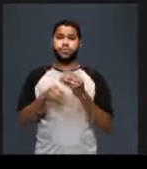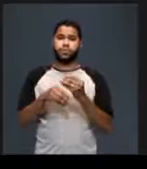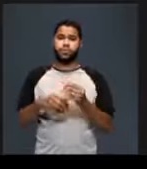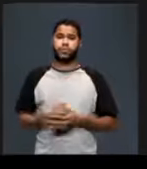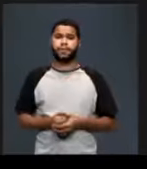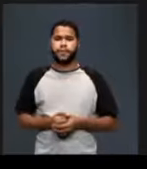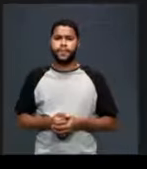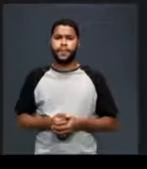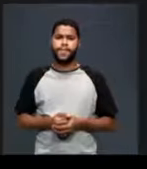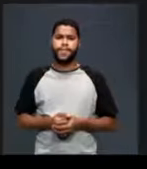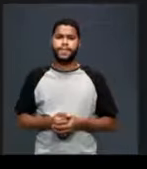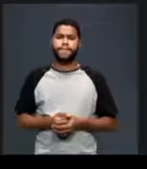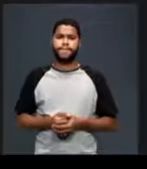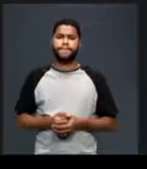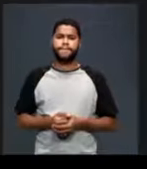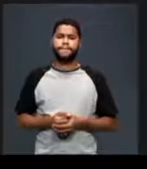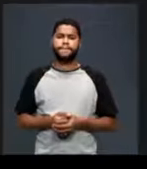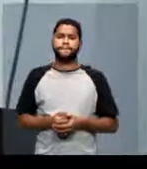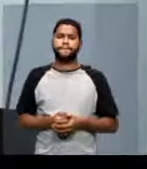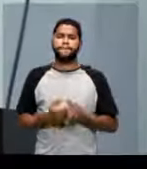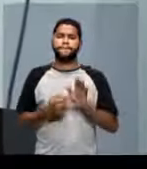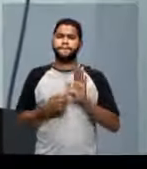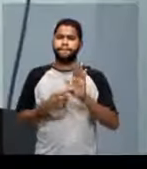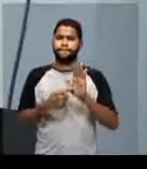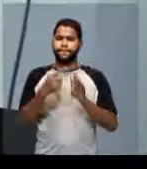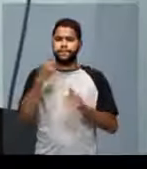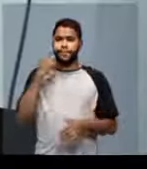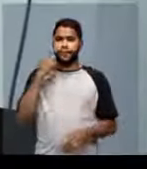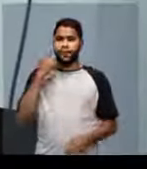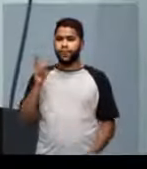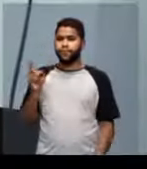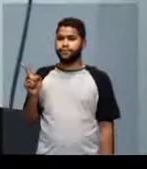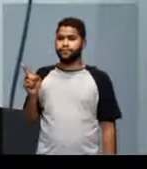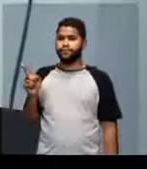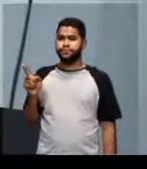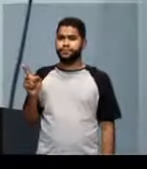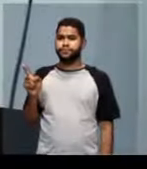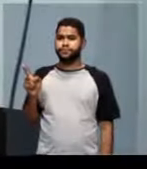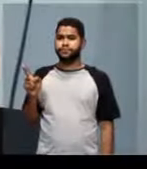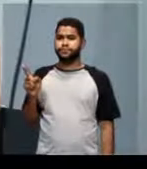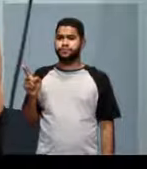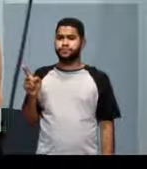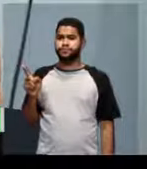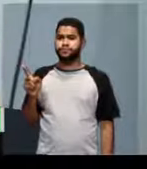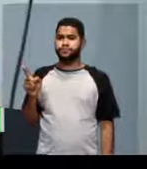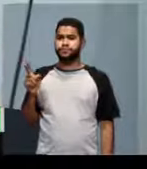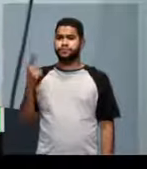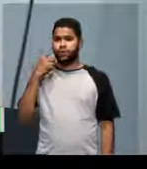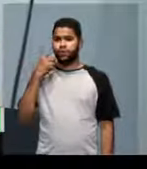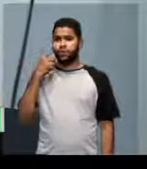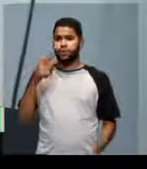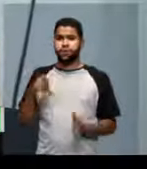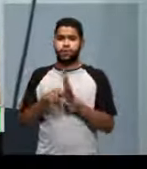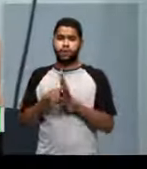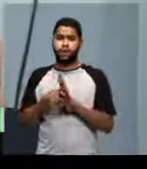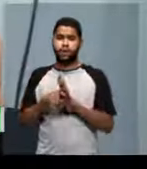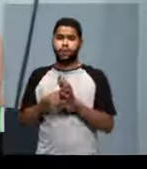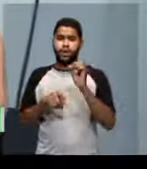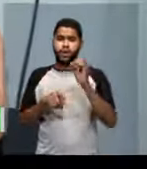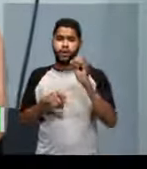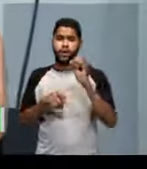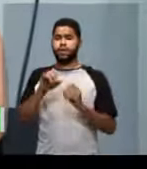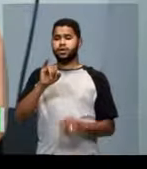Ok. Vou mostrar para vocês aqui uma bolinha, né? Essa eu tenho aqui 2 bolinhas de isopor, cada uma de